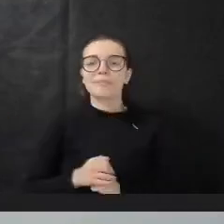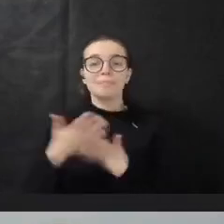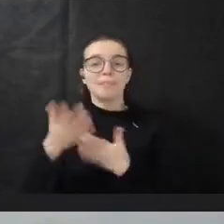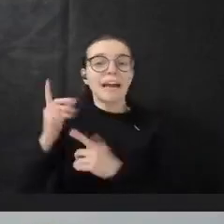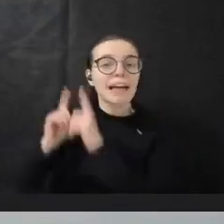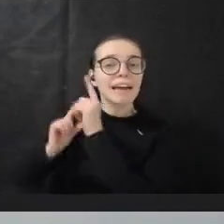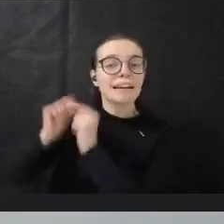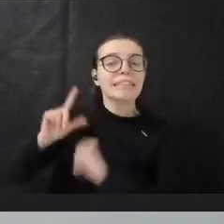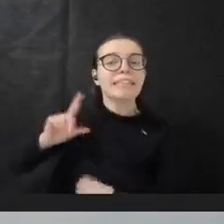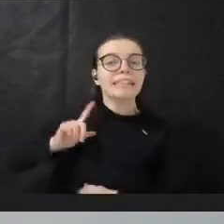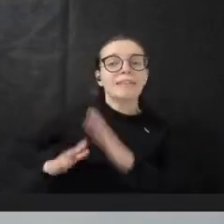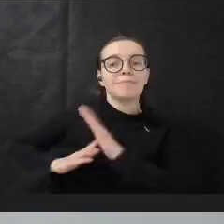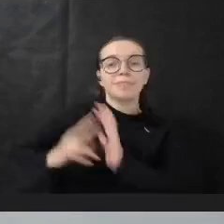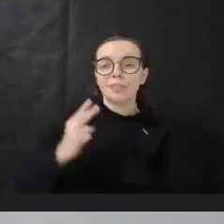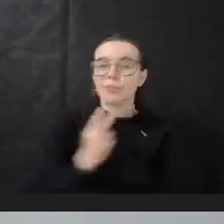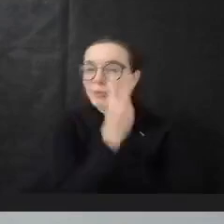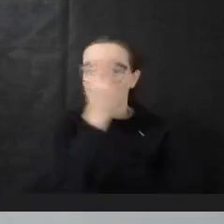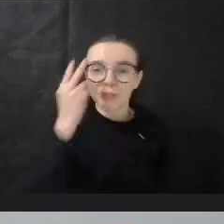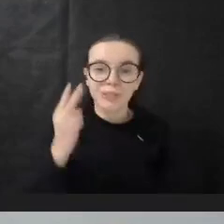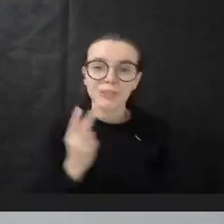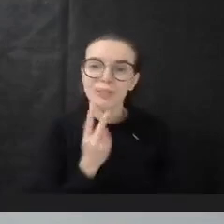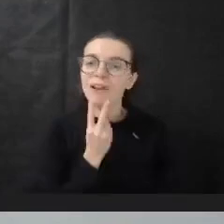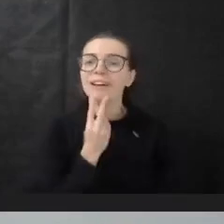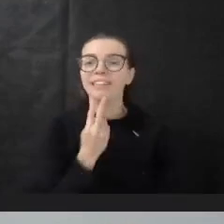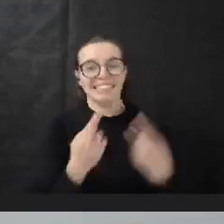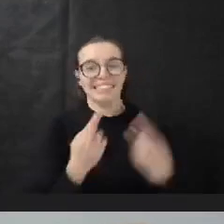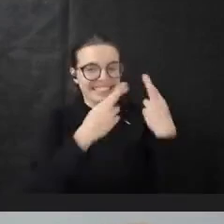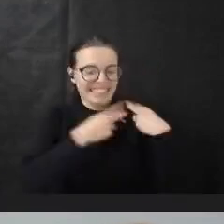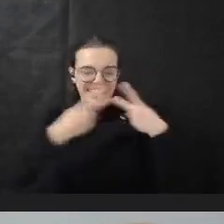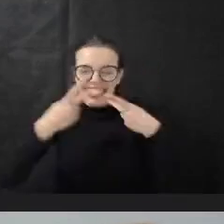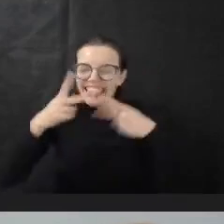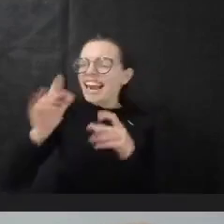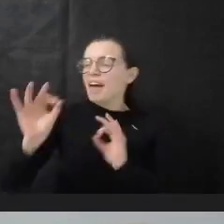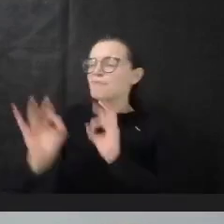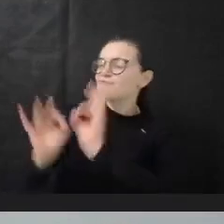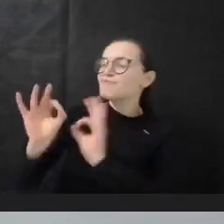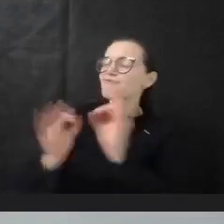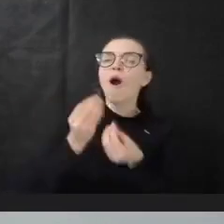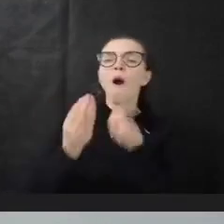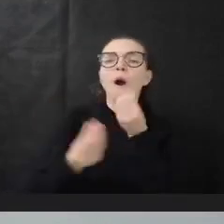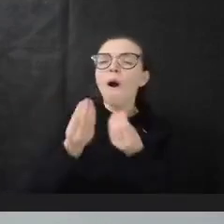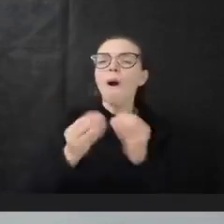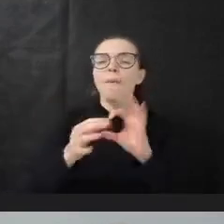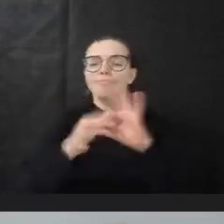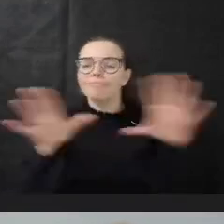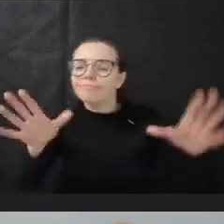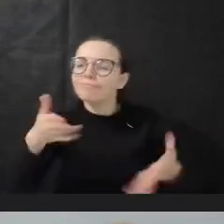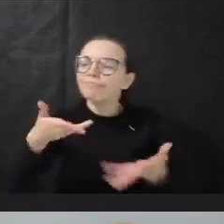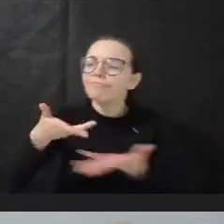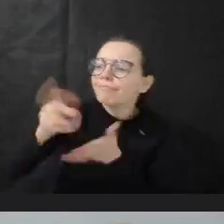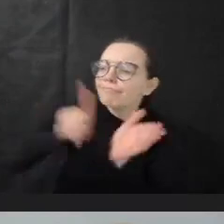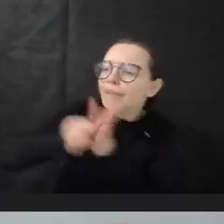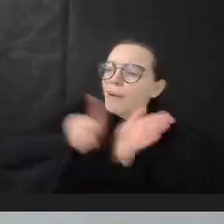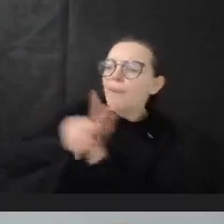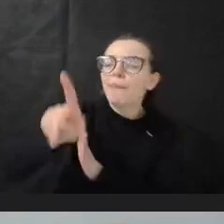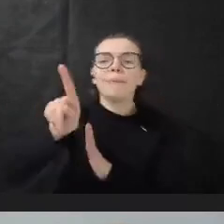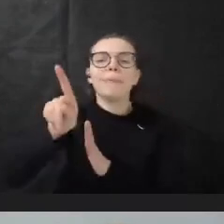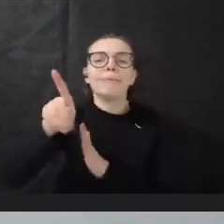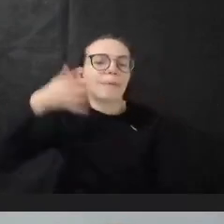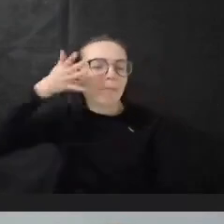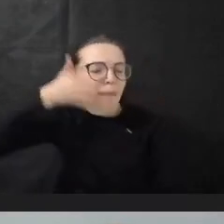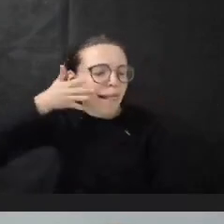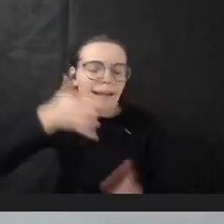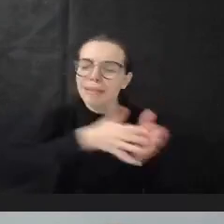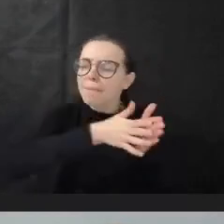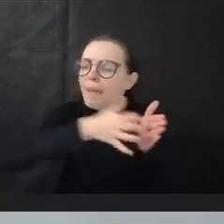né? É total da responsabilidade dela, se ela quiser abrir agora para perguntas, enquanto ela estiver falando, ou ao